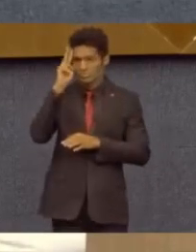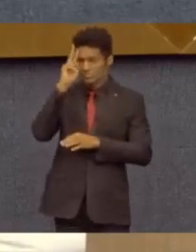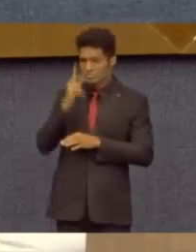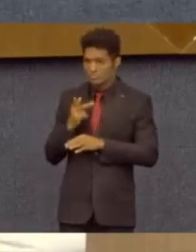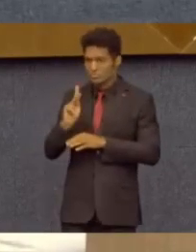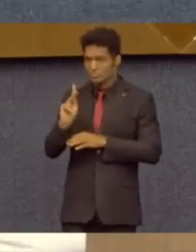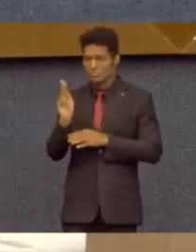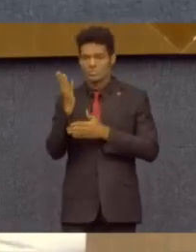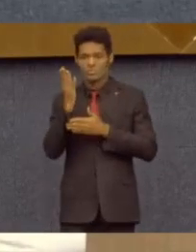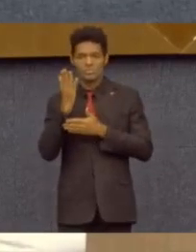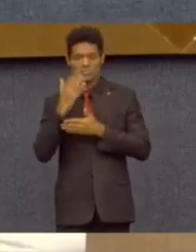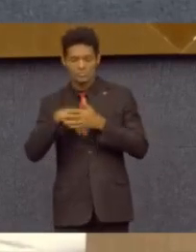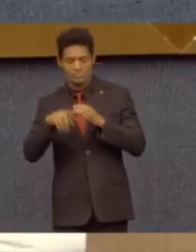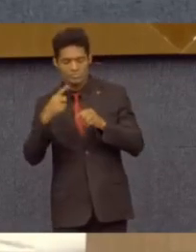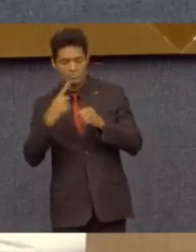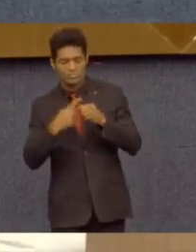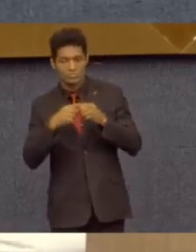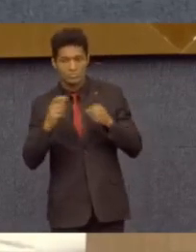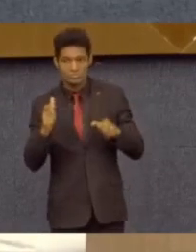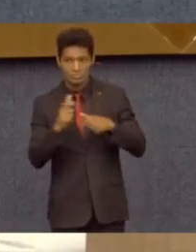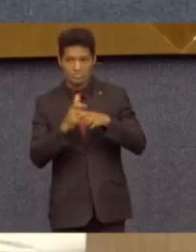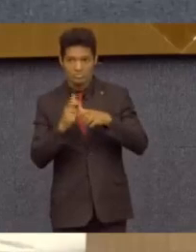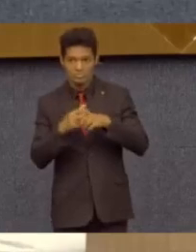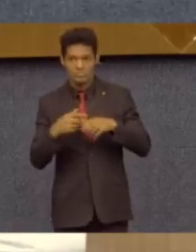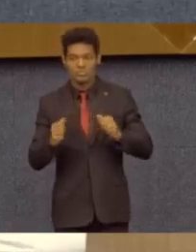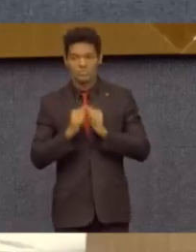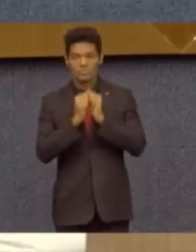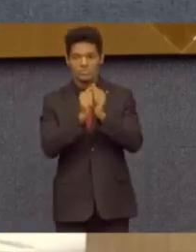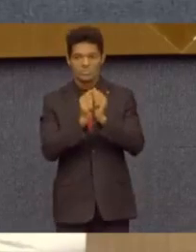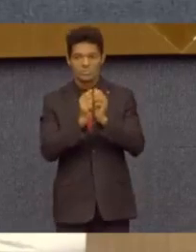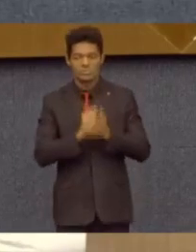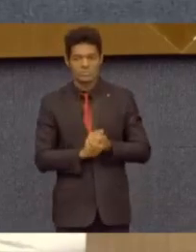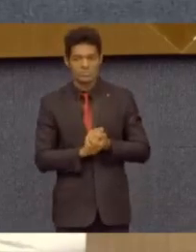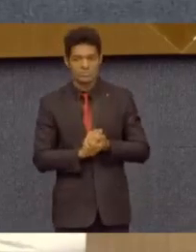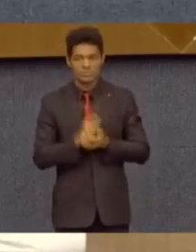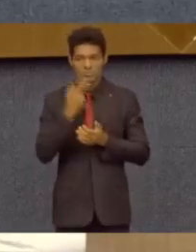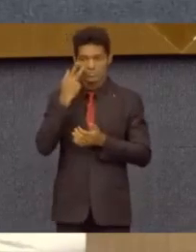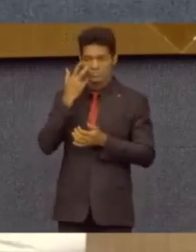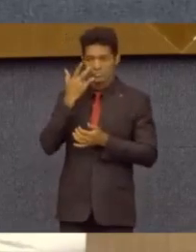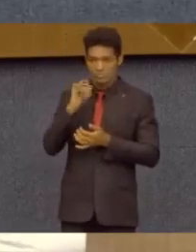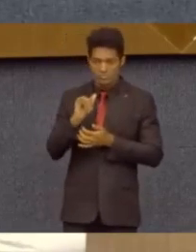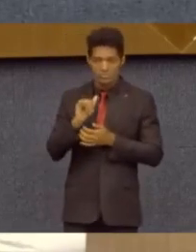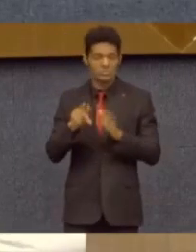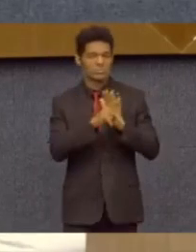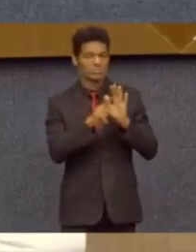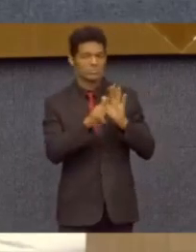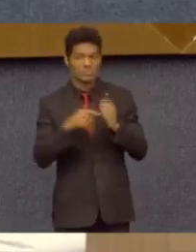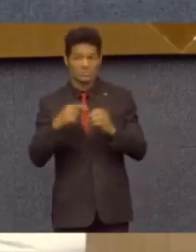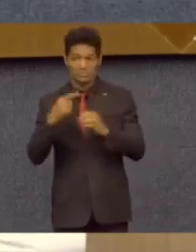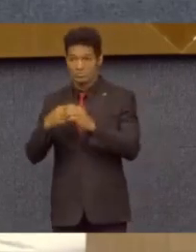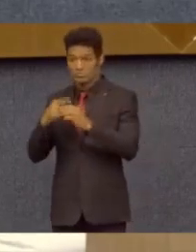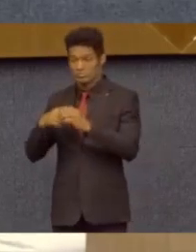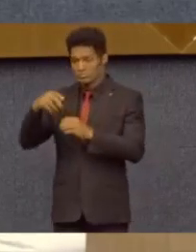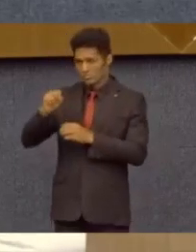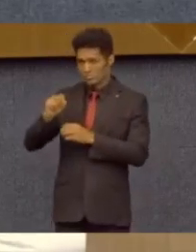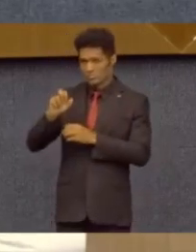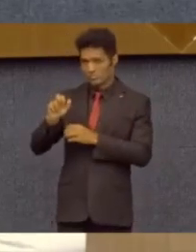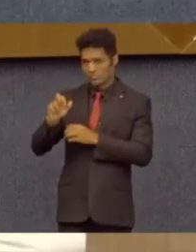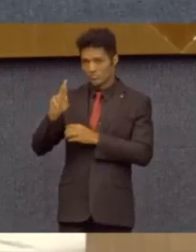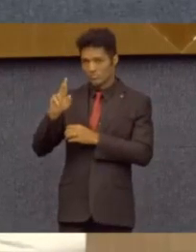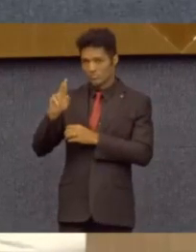no interior, com pais oriundos da Serra do Cipó, essa conexão